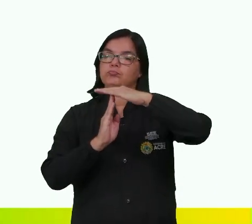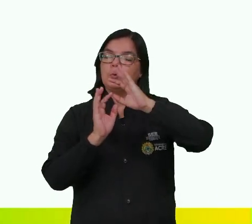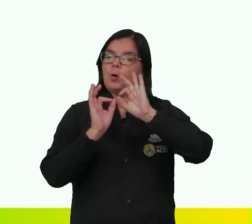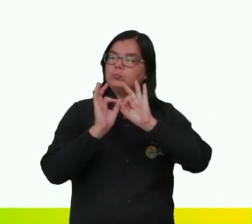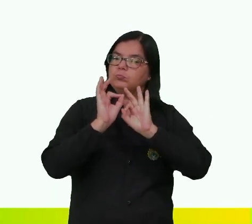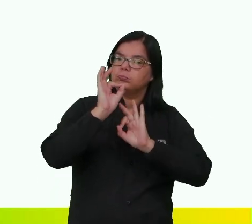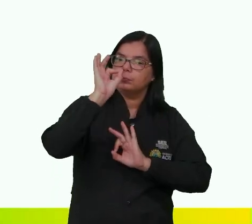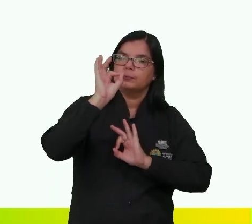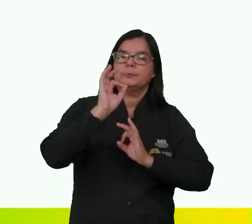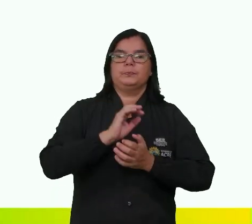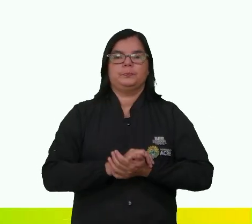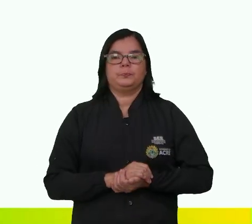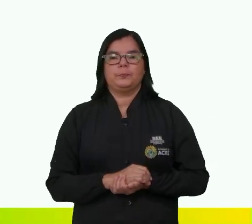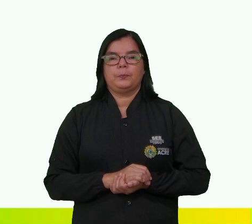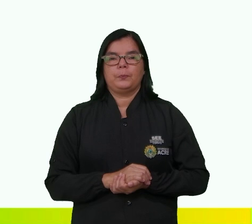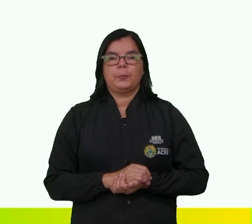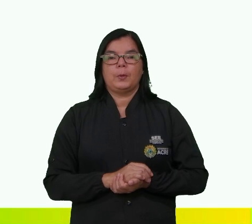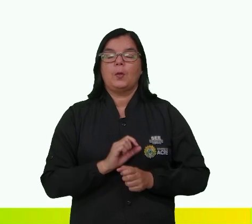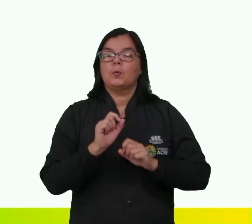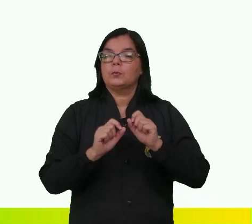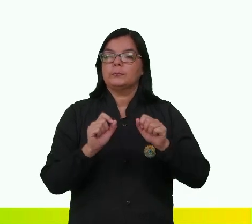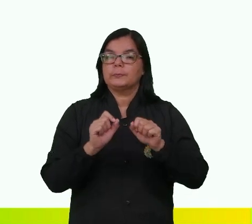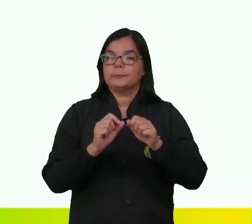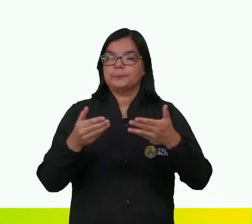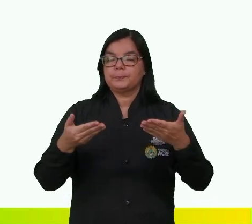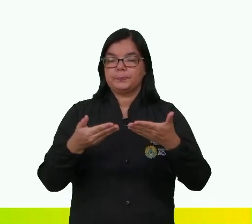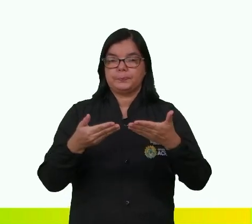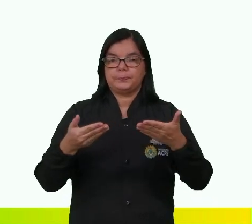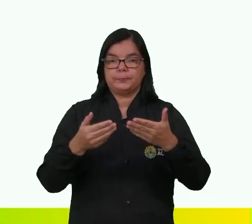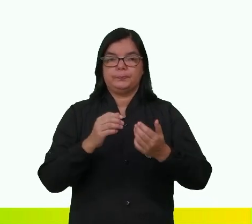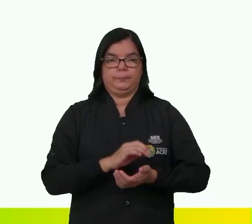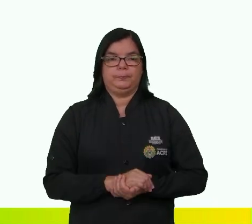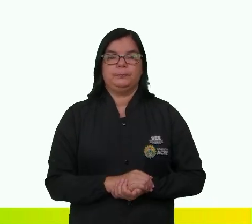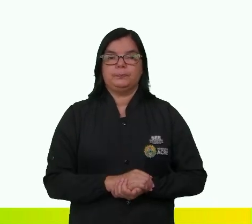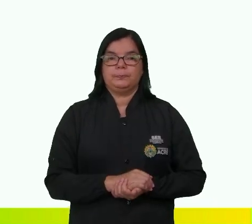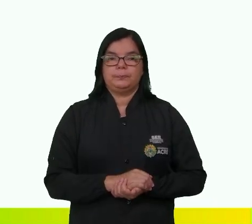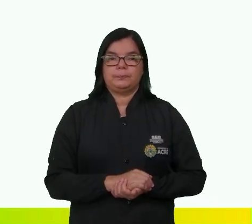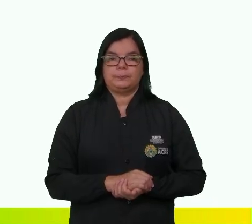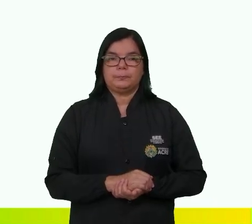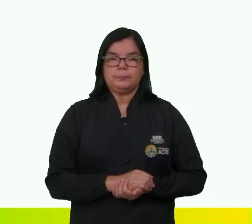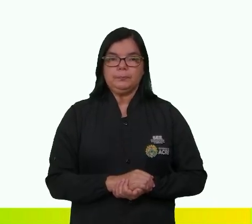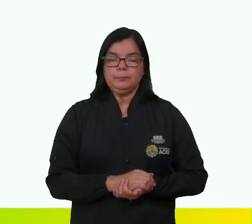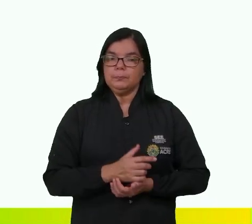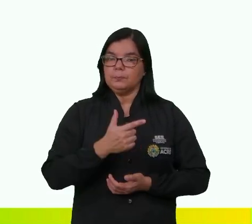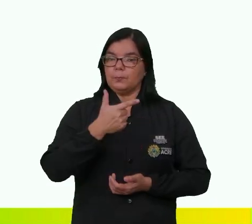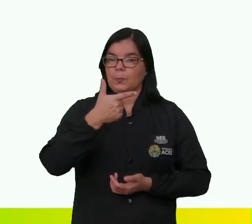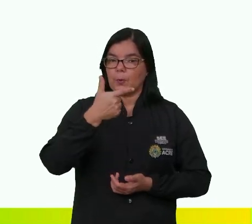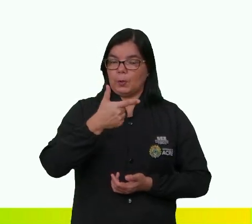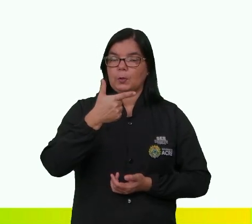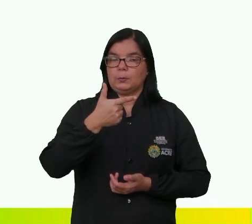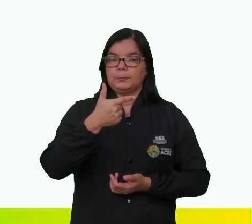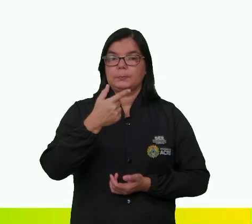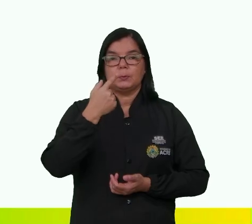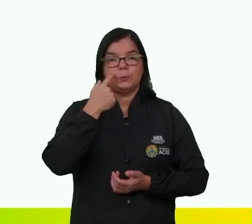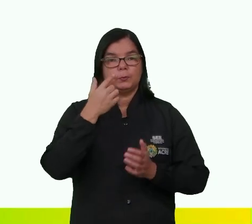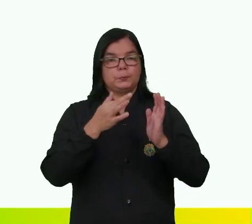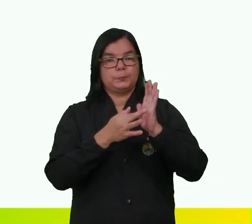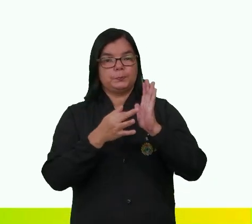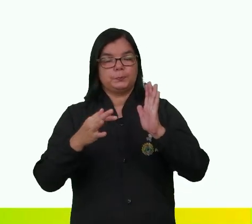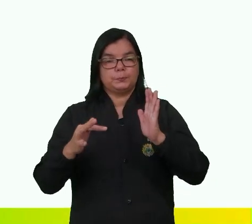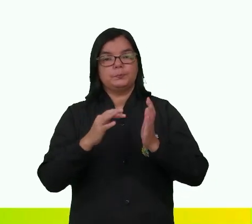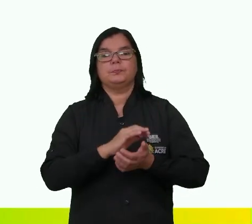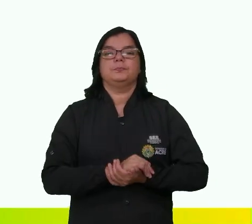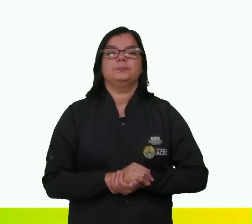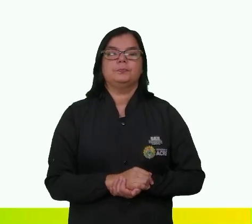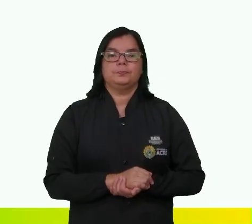máxima. Aí, o que é que você vai fazer agora? Você vai pegar esse 2 e aplicar na função, tá? Então, eu vou fazer